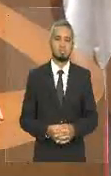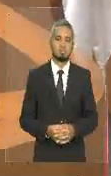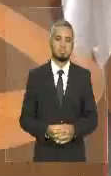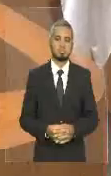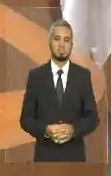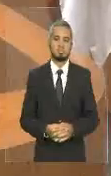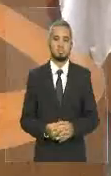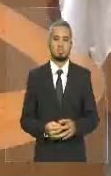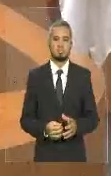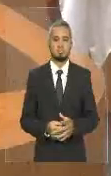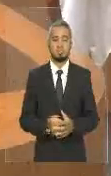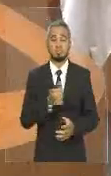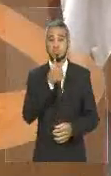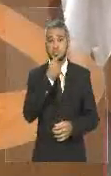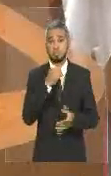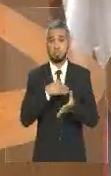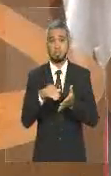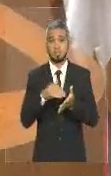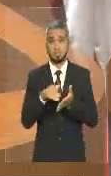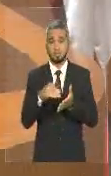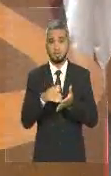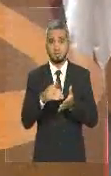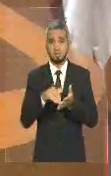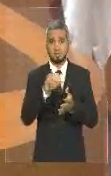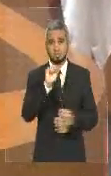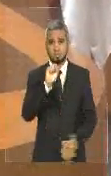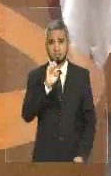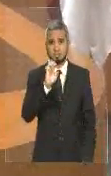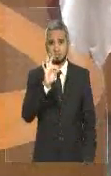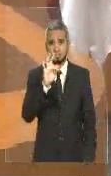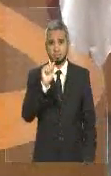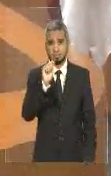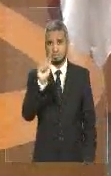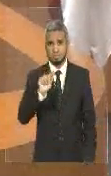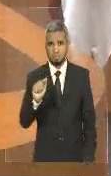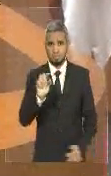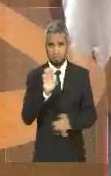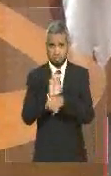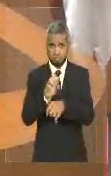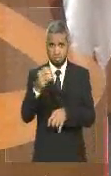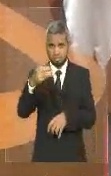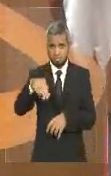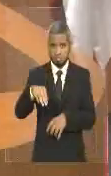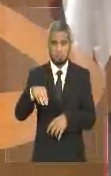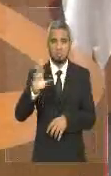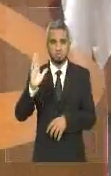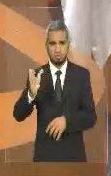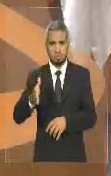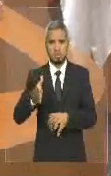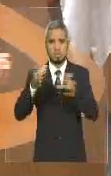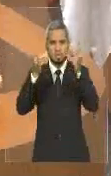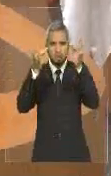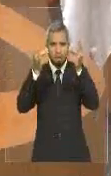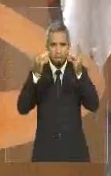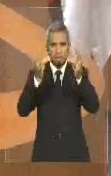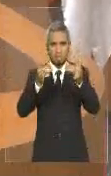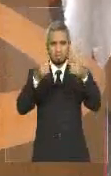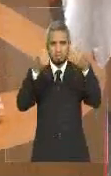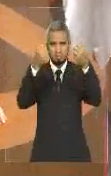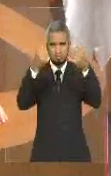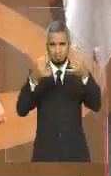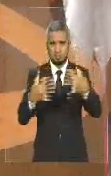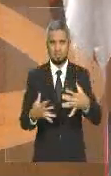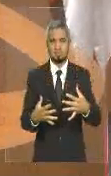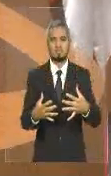O secretário de Fazenda do Estado explicou de forma didática as razões e os impactos do